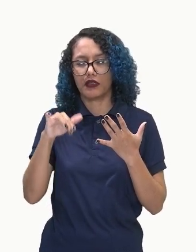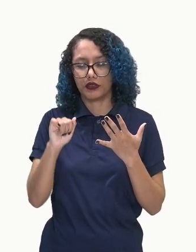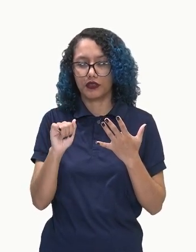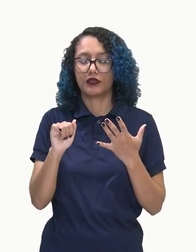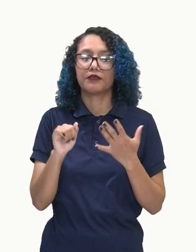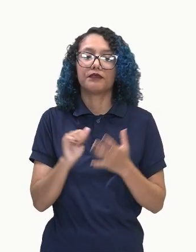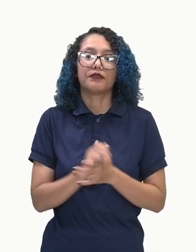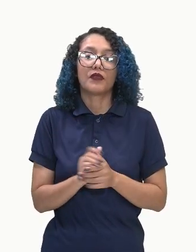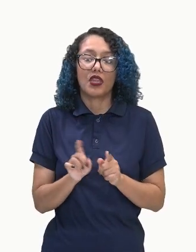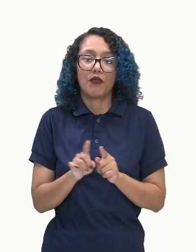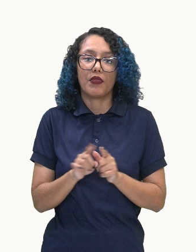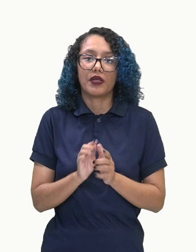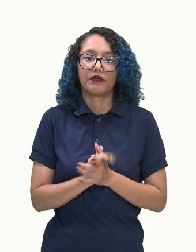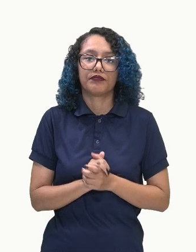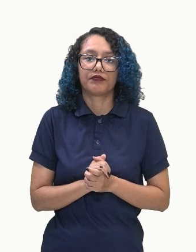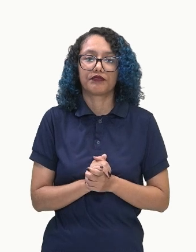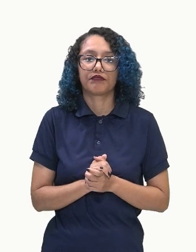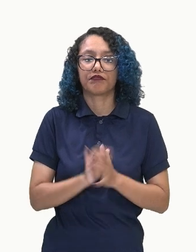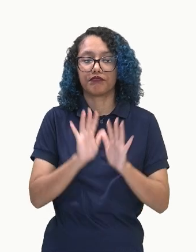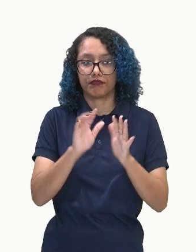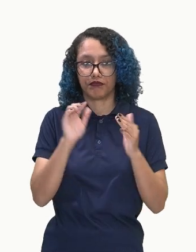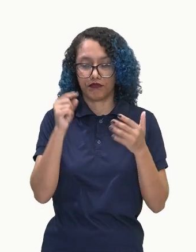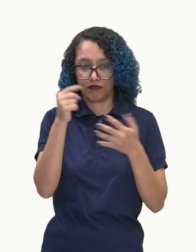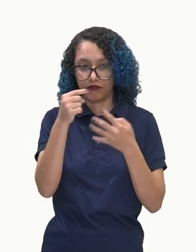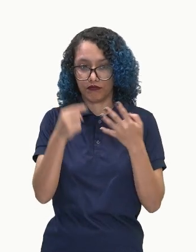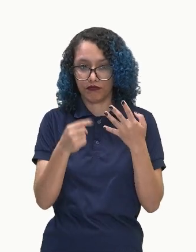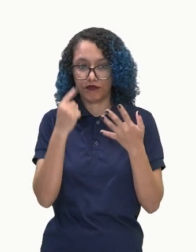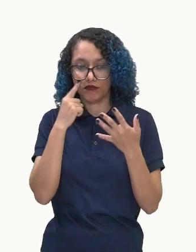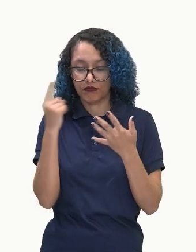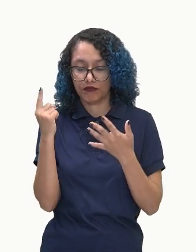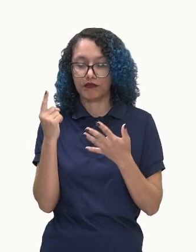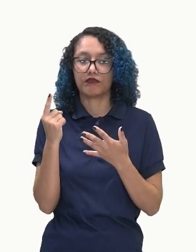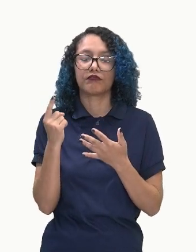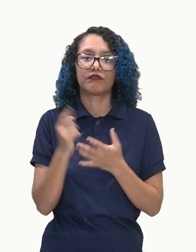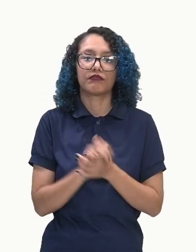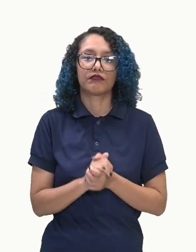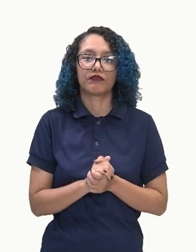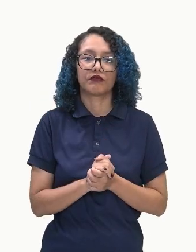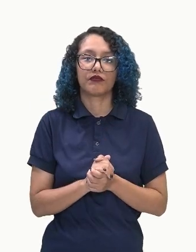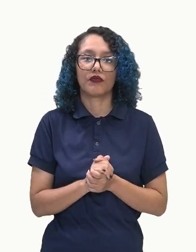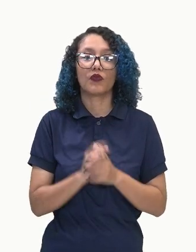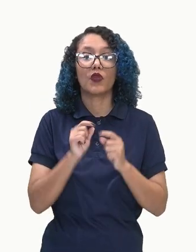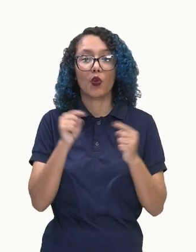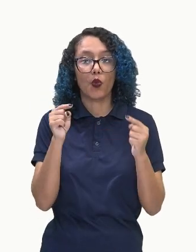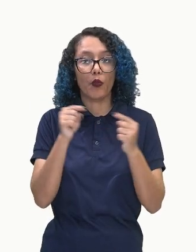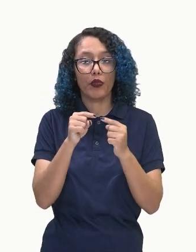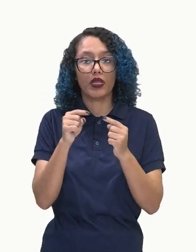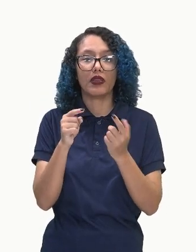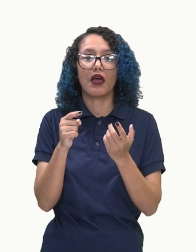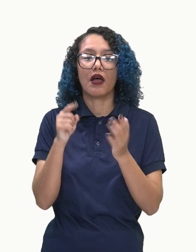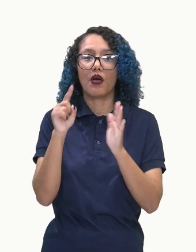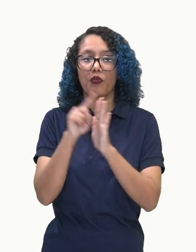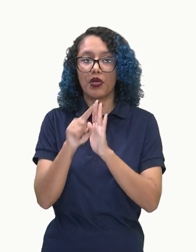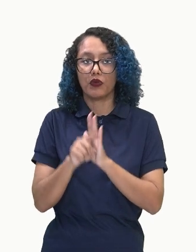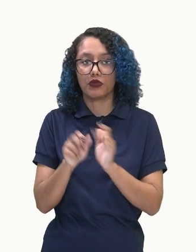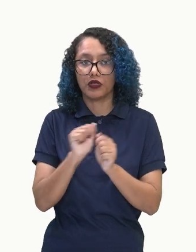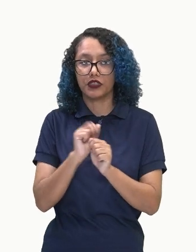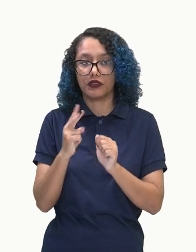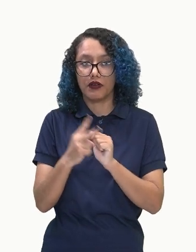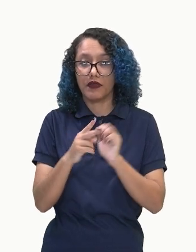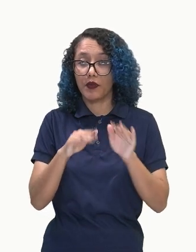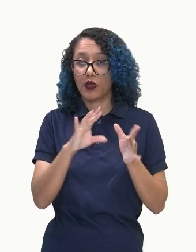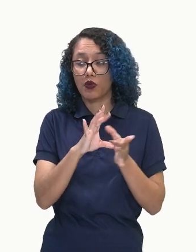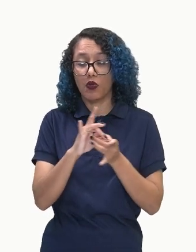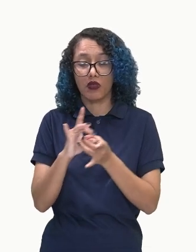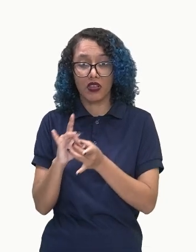Mas vou me ater sobre essas 4 aqui, how, when, where e why, são as perguntas que o advérbio, dentro do contexto